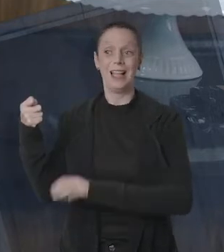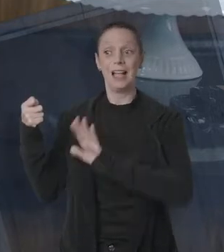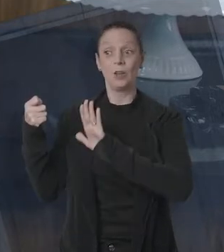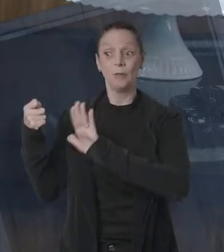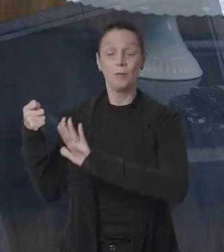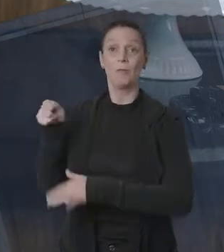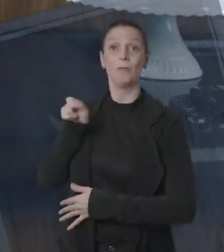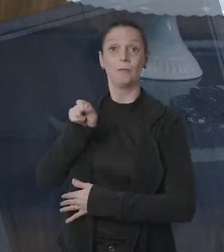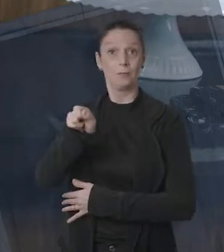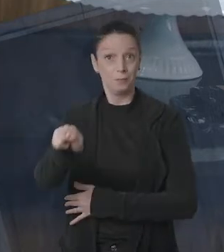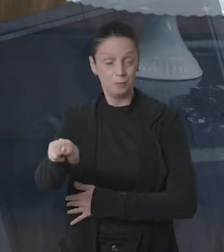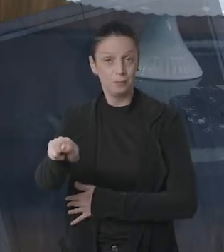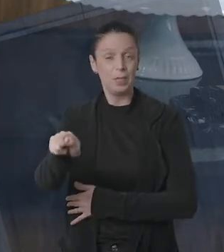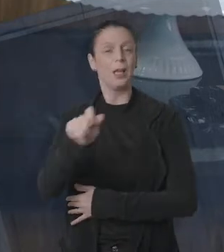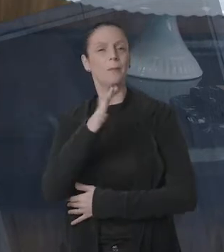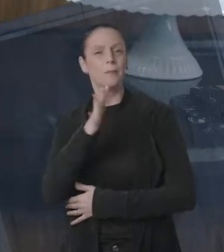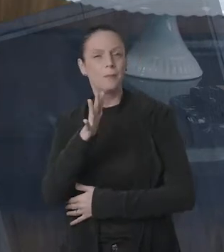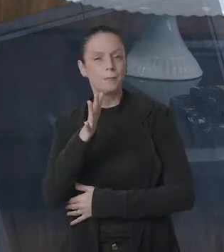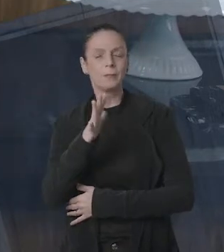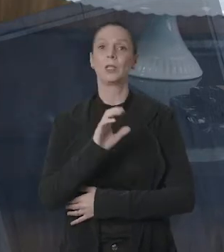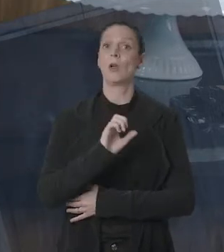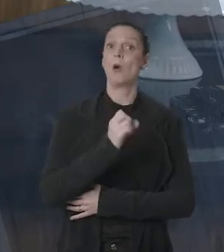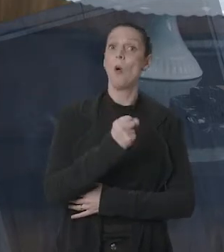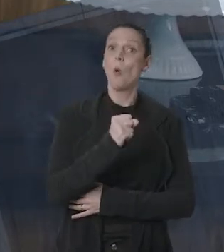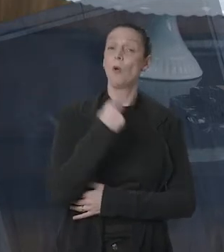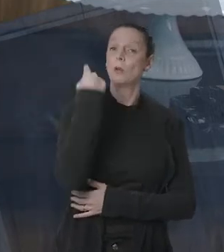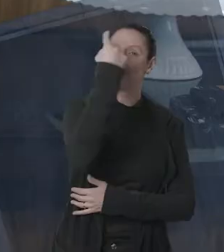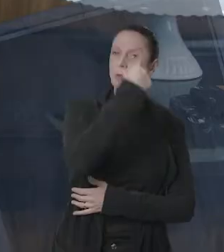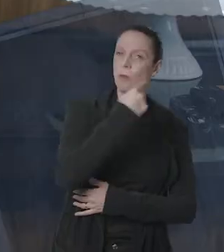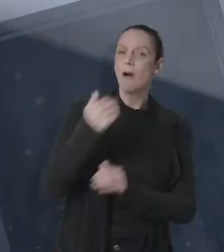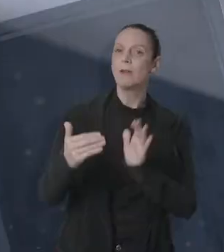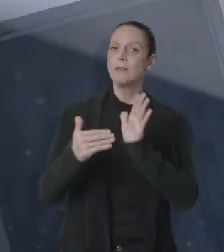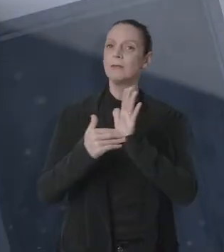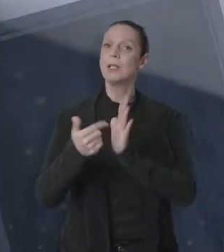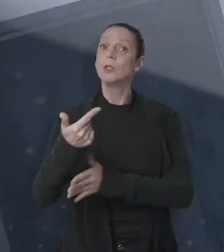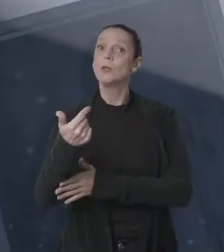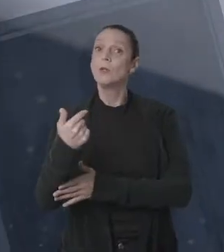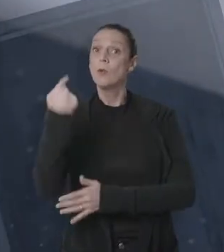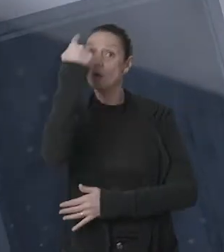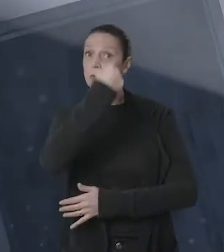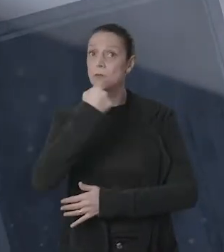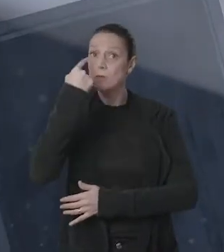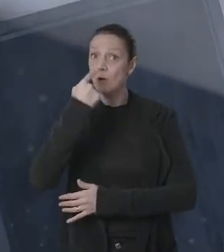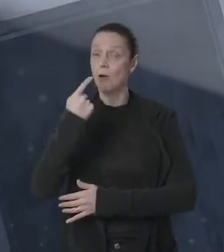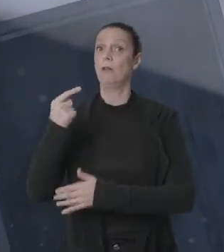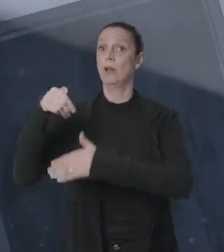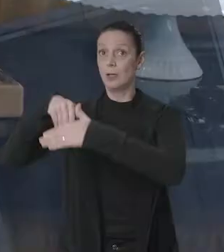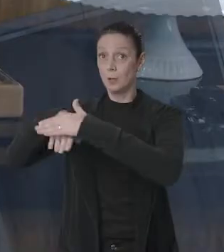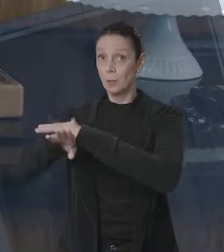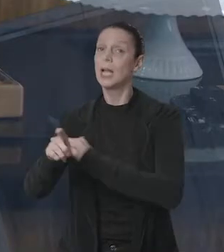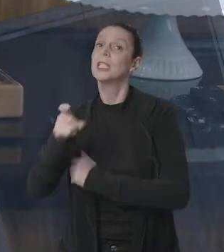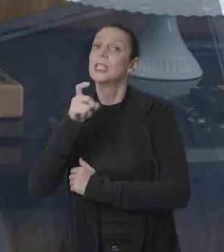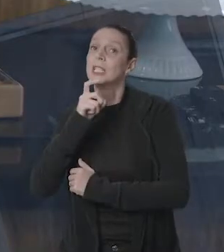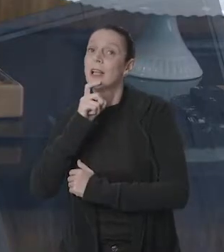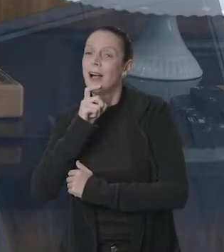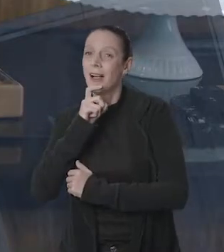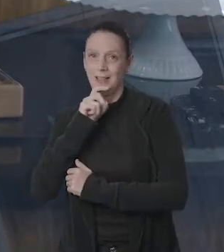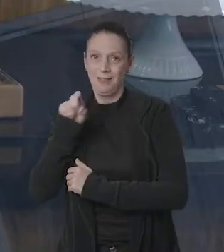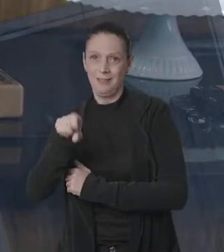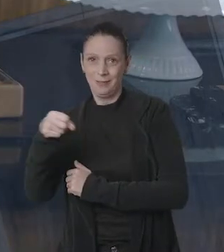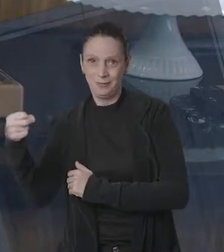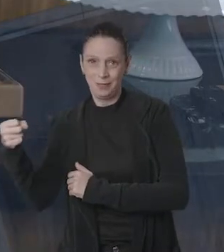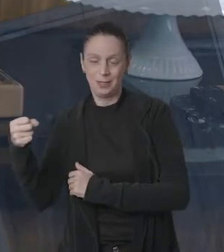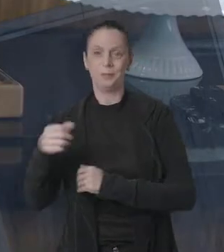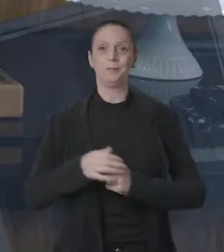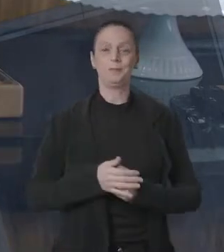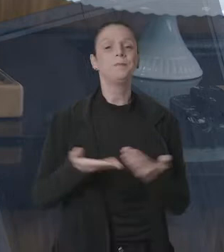gelando de mais ou menos 8 a 12 horas, tá? Que ele fique na geladeira. E agora vamos